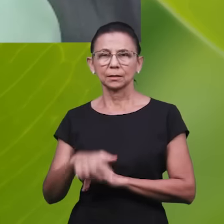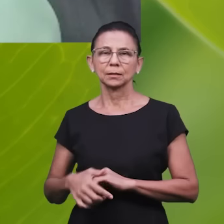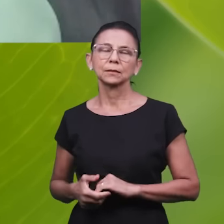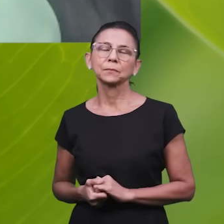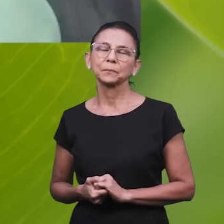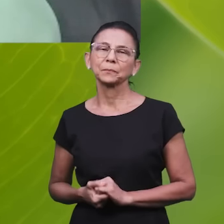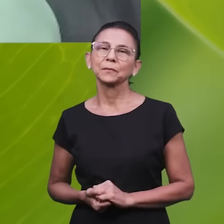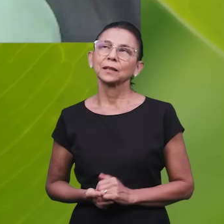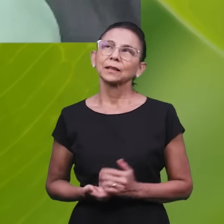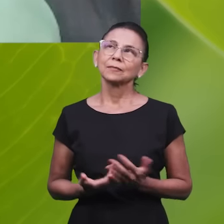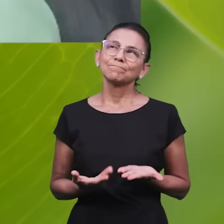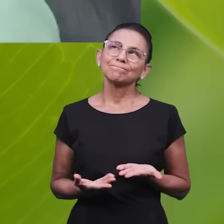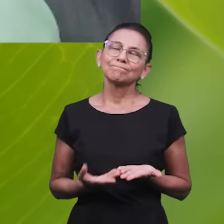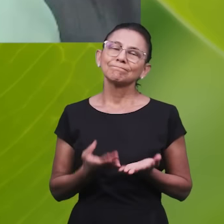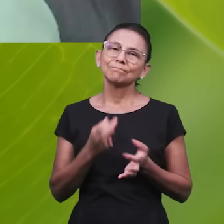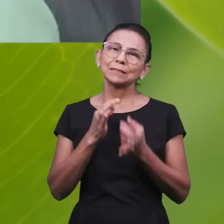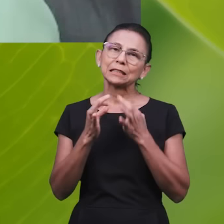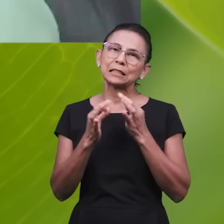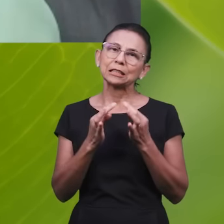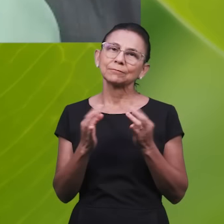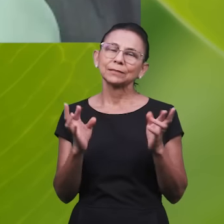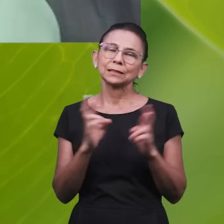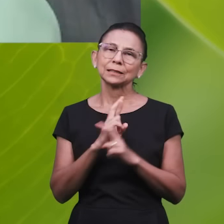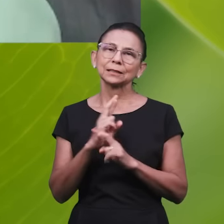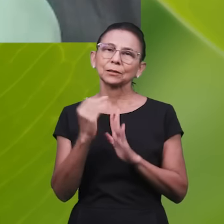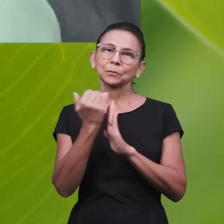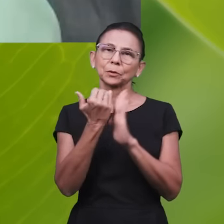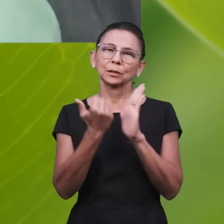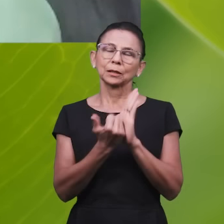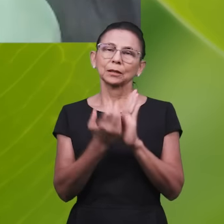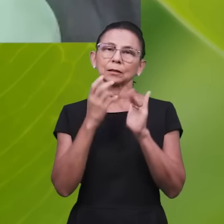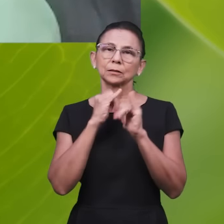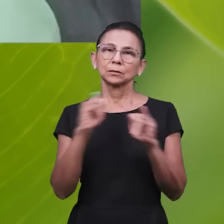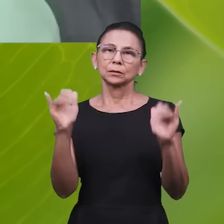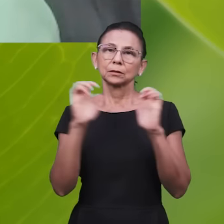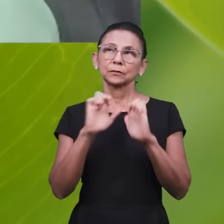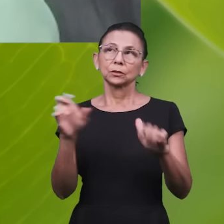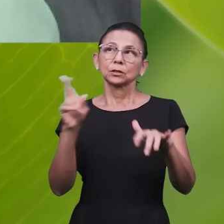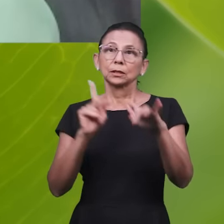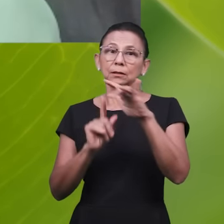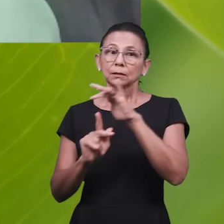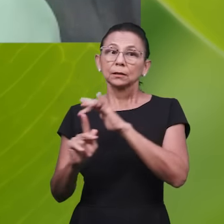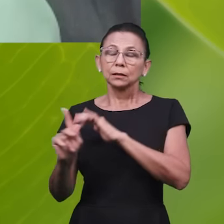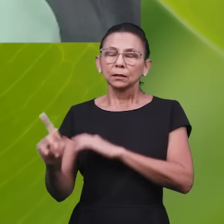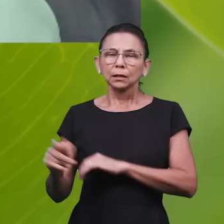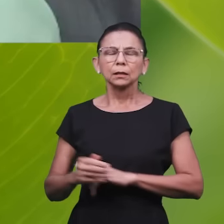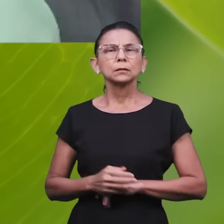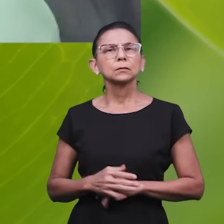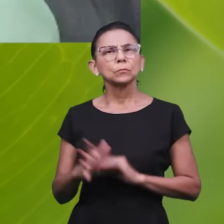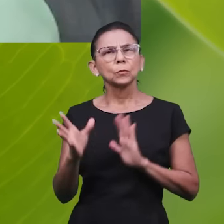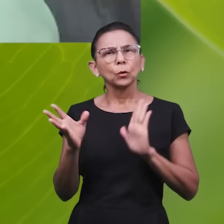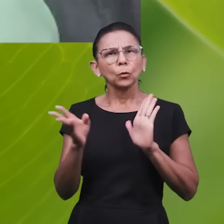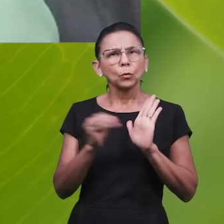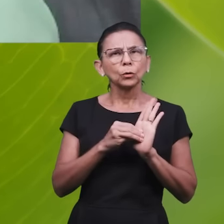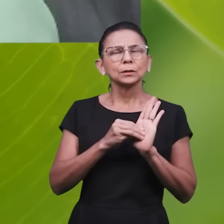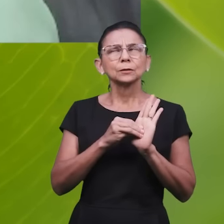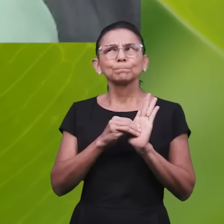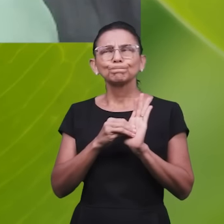Testemunhado, Anunciando o Evangelho Eterno, um programa semanal que nos traz conteúdos